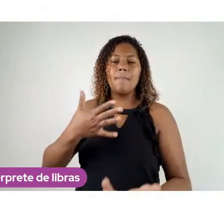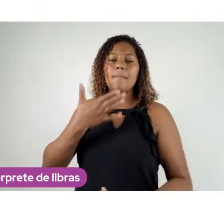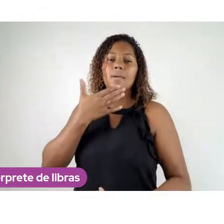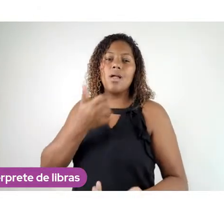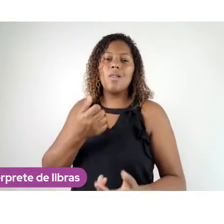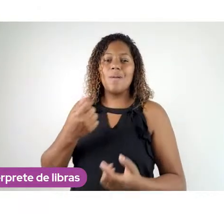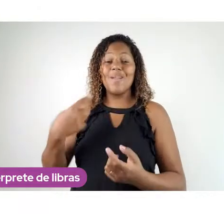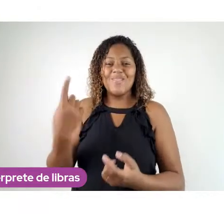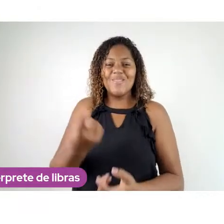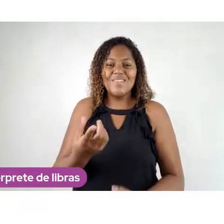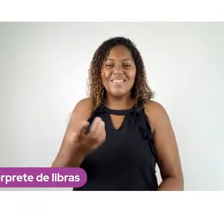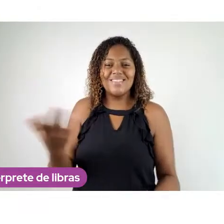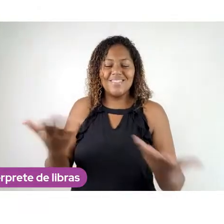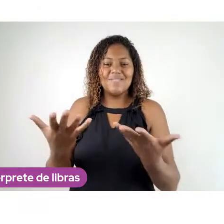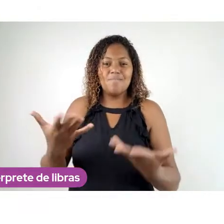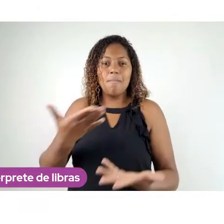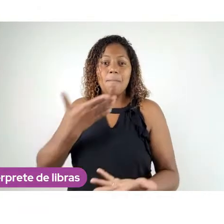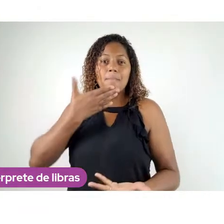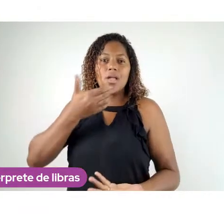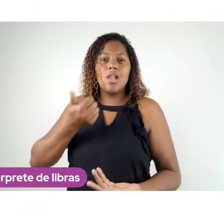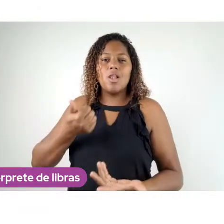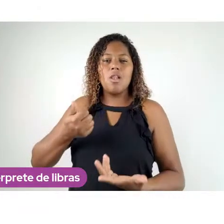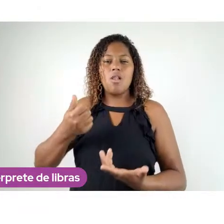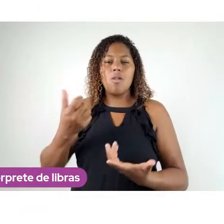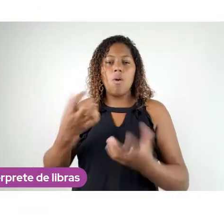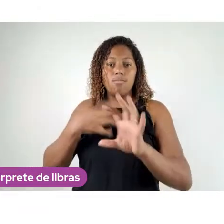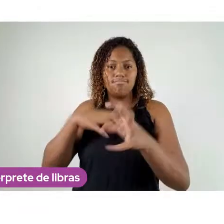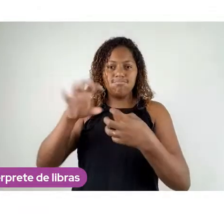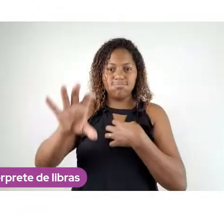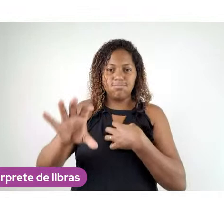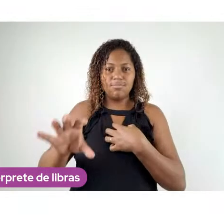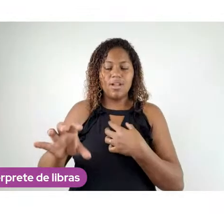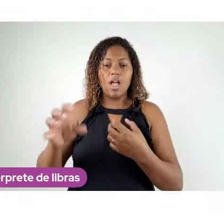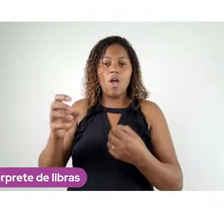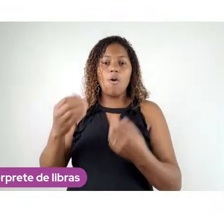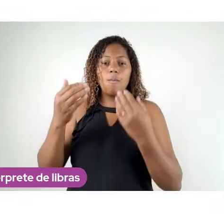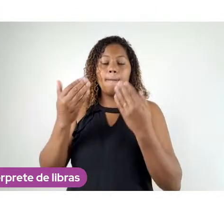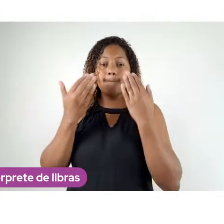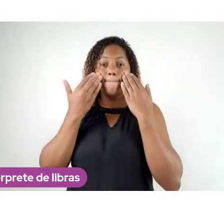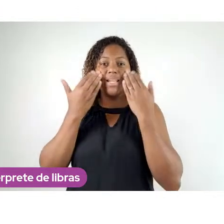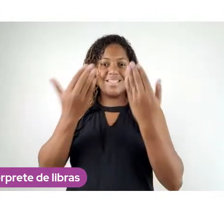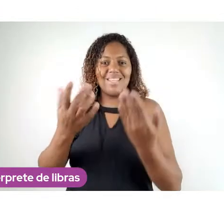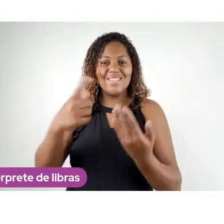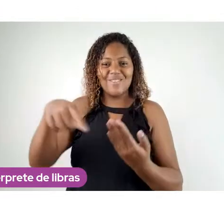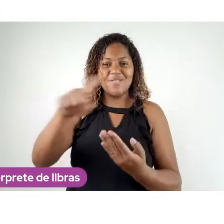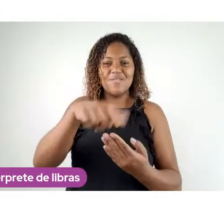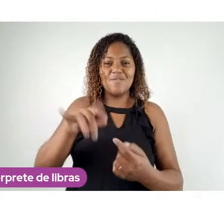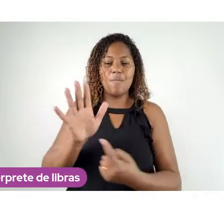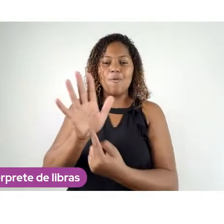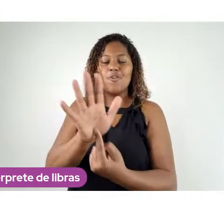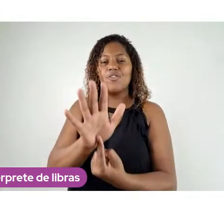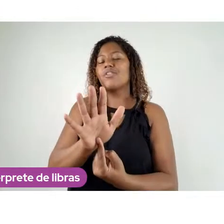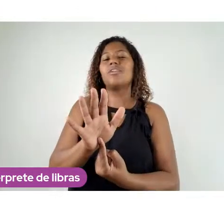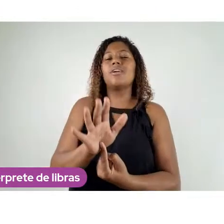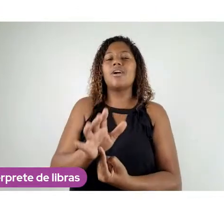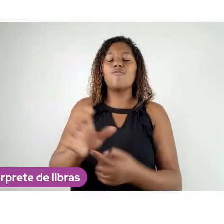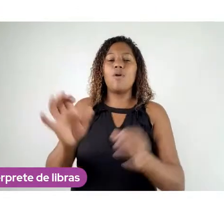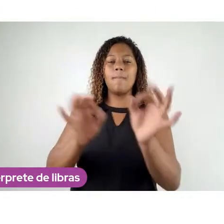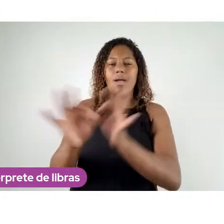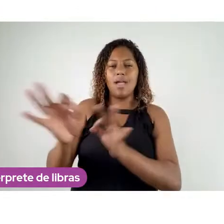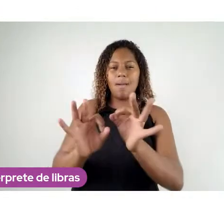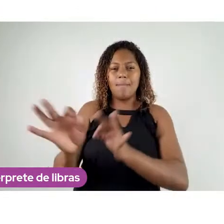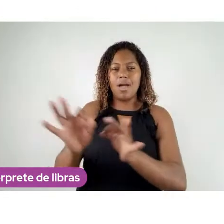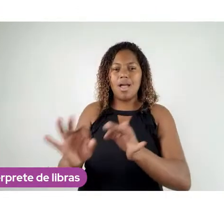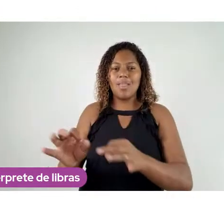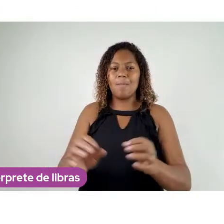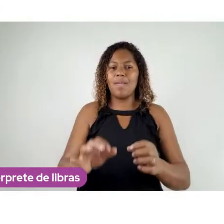alma, eu vou subir para vocês aqui duas lindas apresentações que foi preparada pelo nosso setor cultural, então com os respectivos